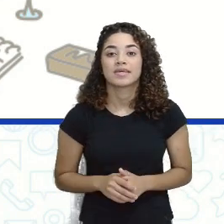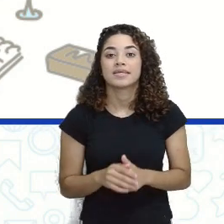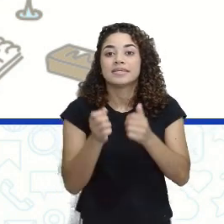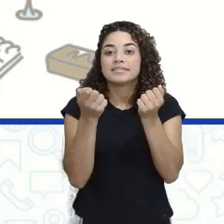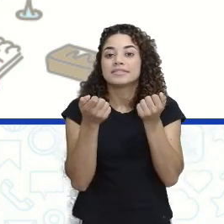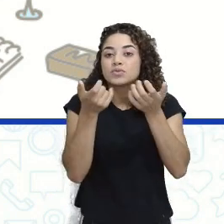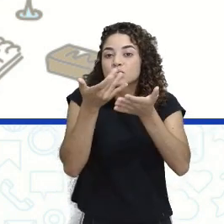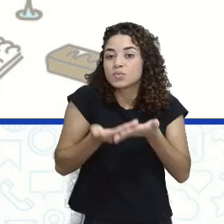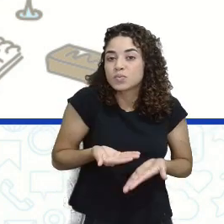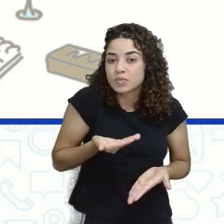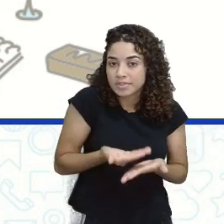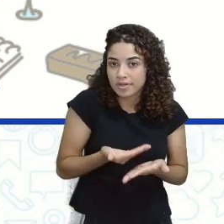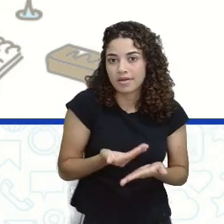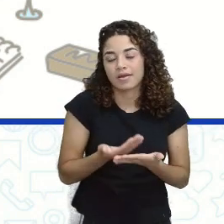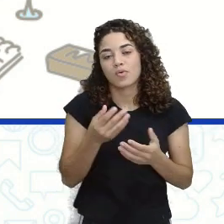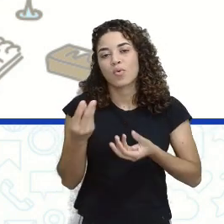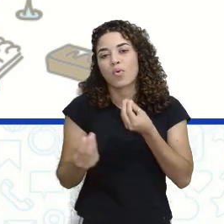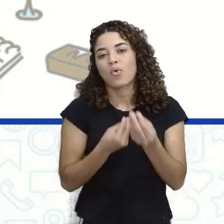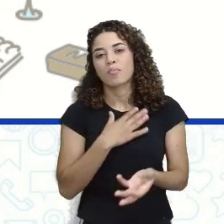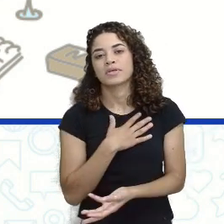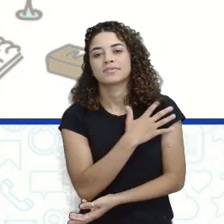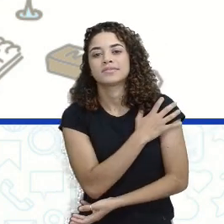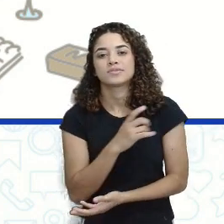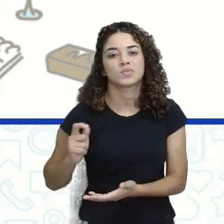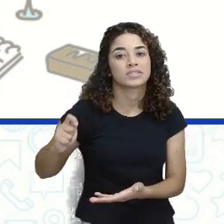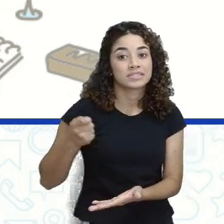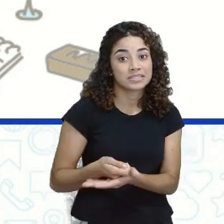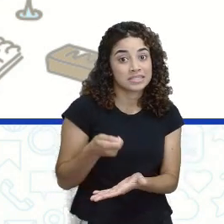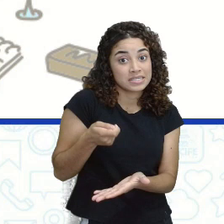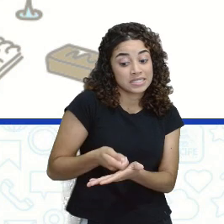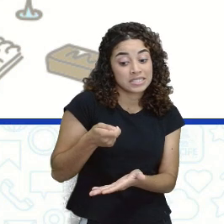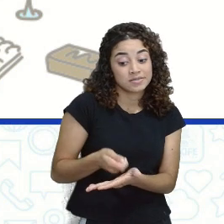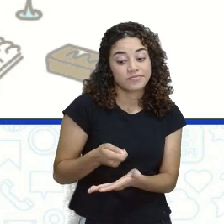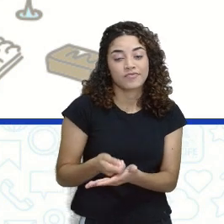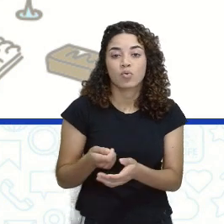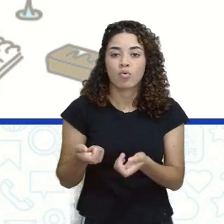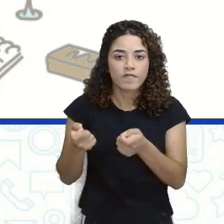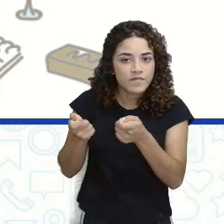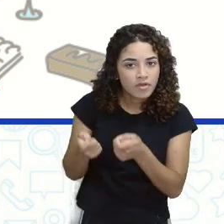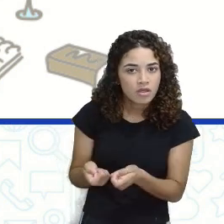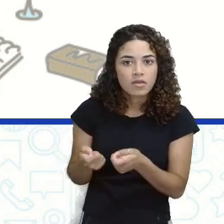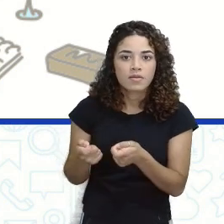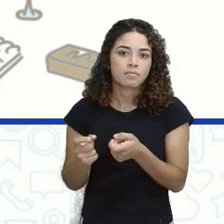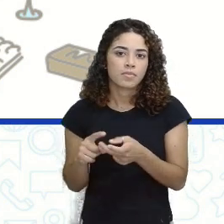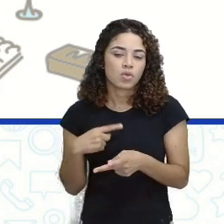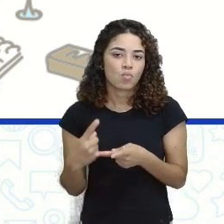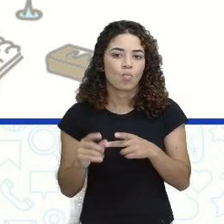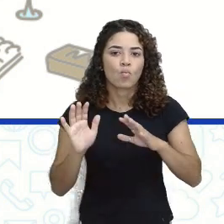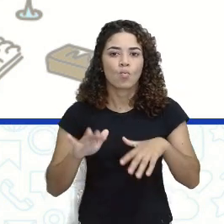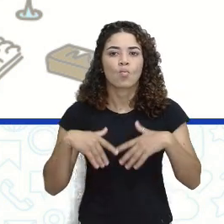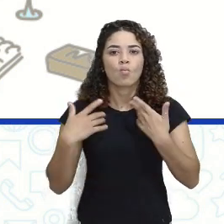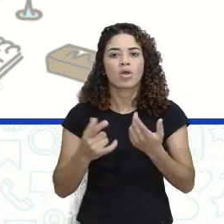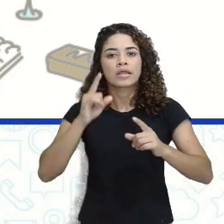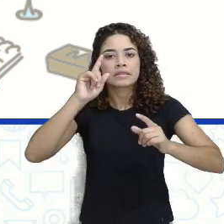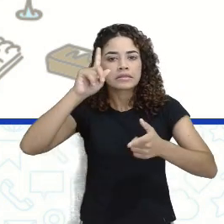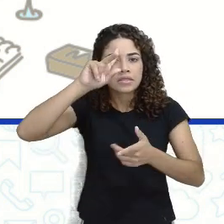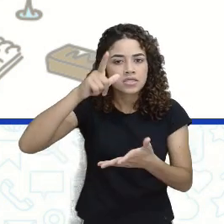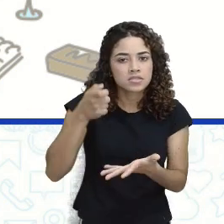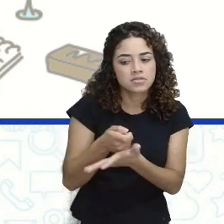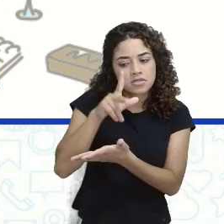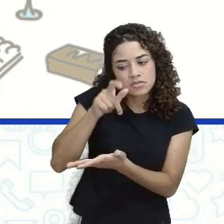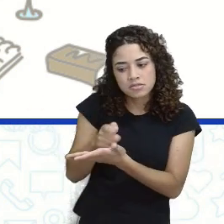é estudar como a ditadura civil-militar se estabeleceu, quais foram as medidas tomadas pelo